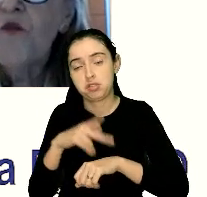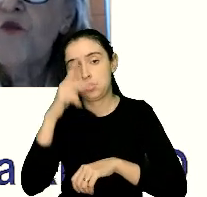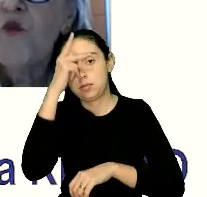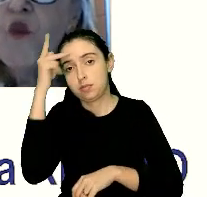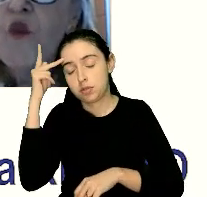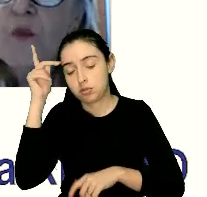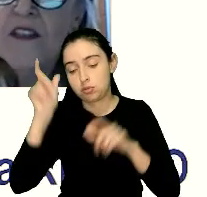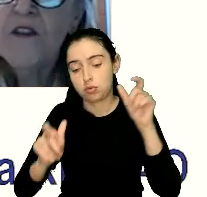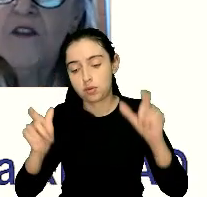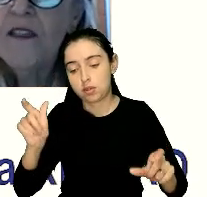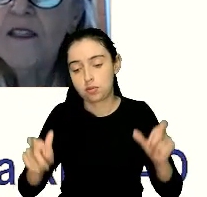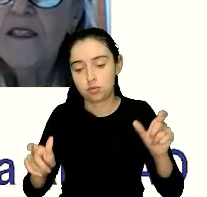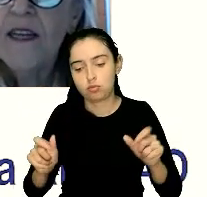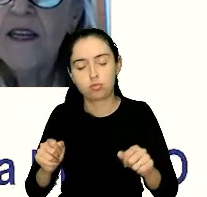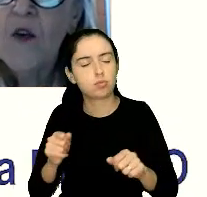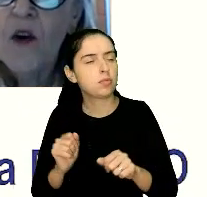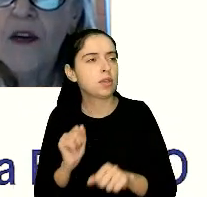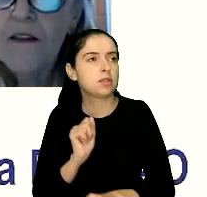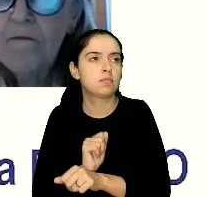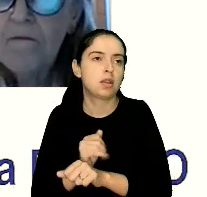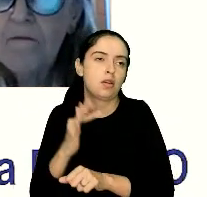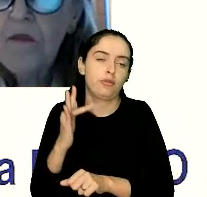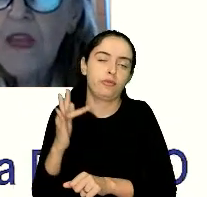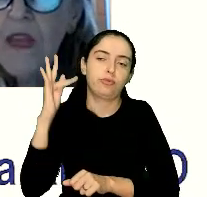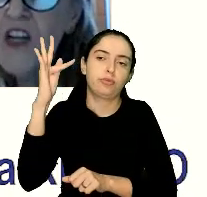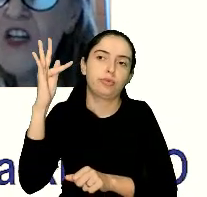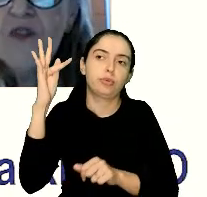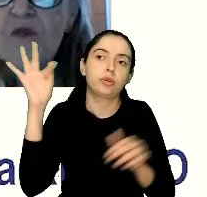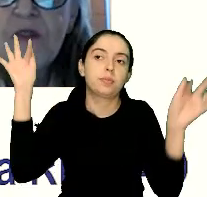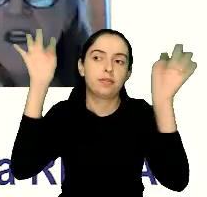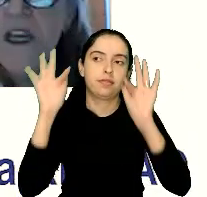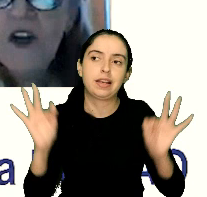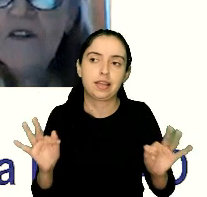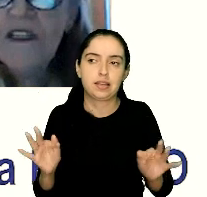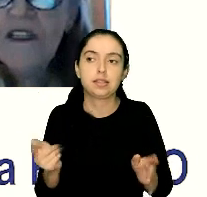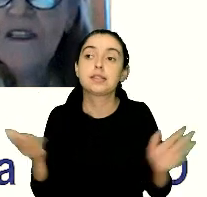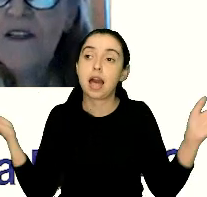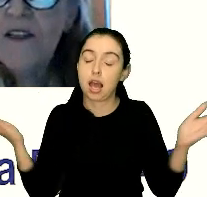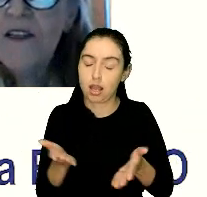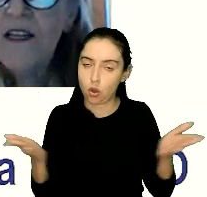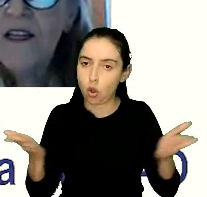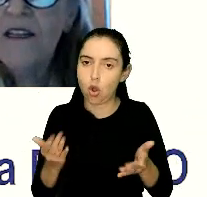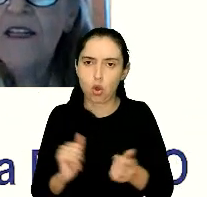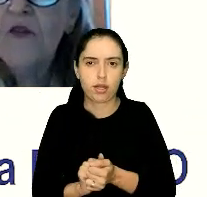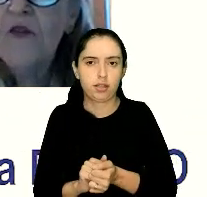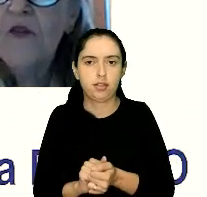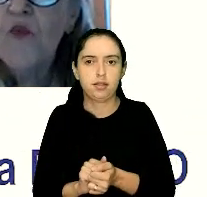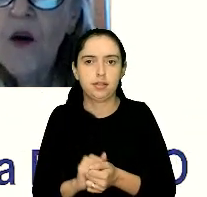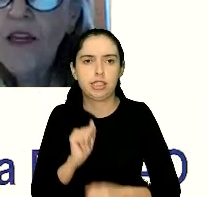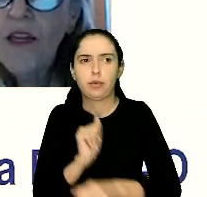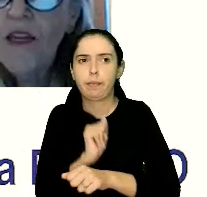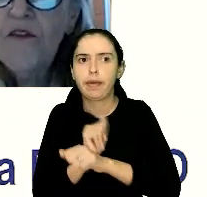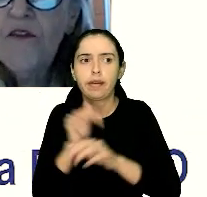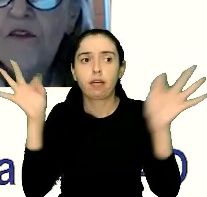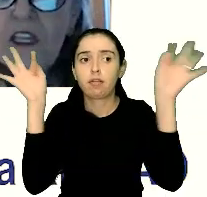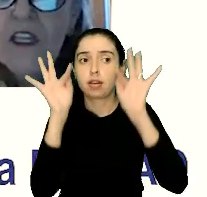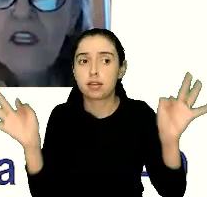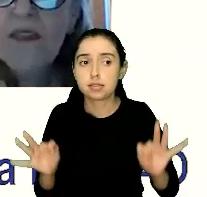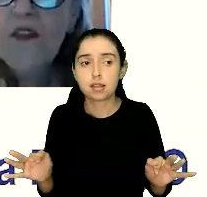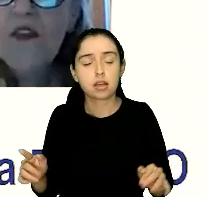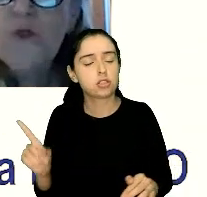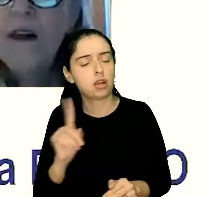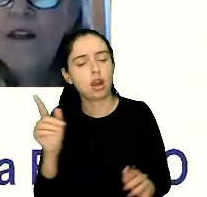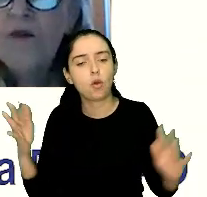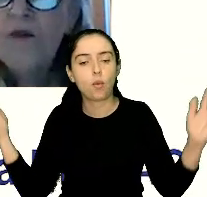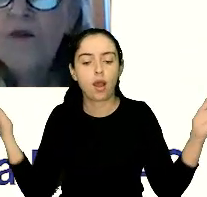não esperar o futuro para ser feliz, ser agora. A gente não tem que adiar a felicidade, ela tem que ser atual,